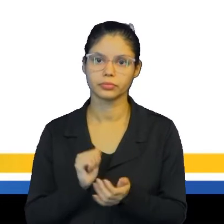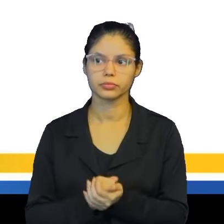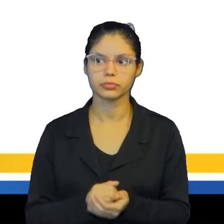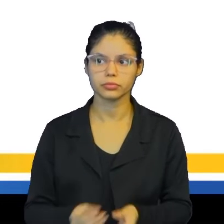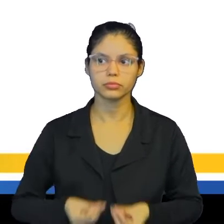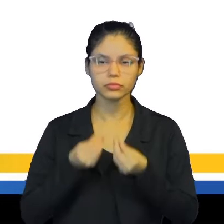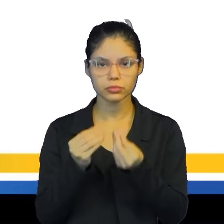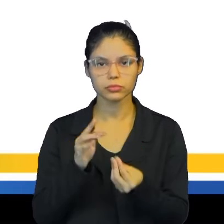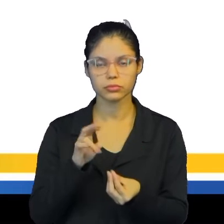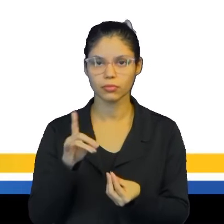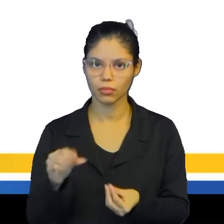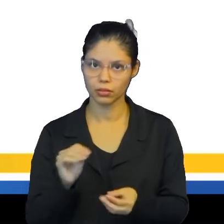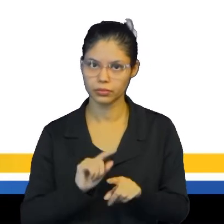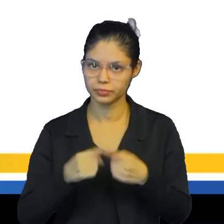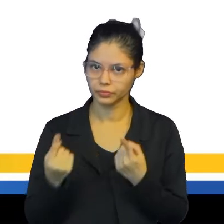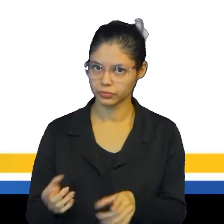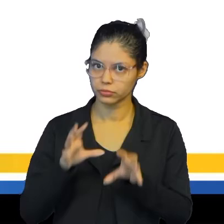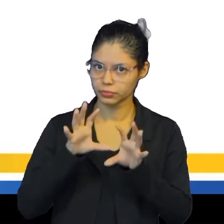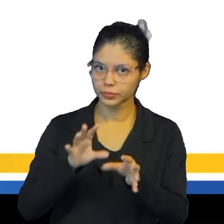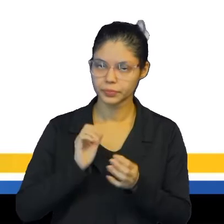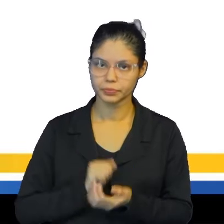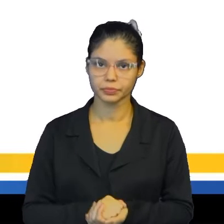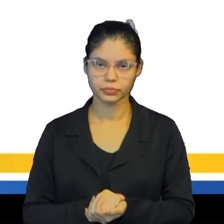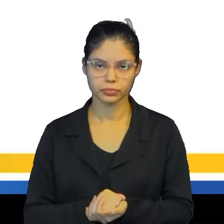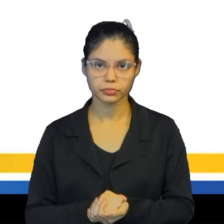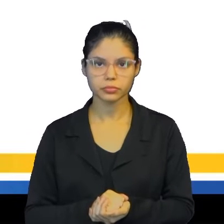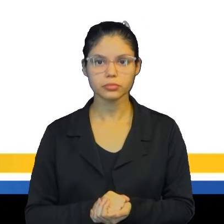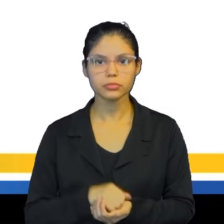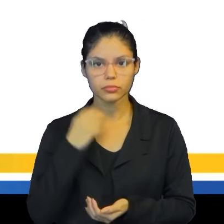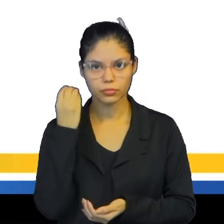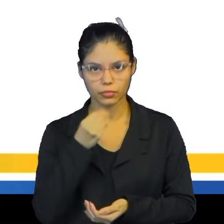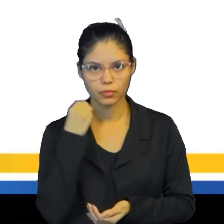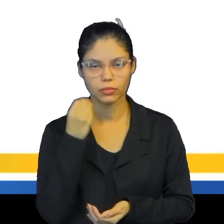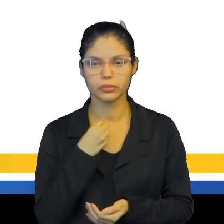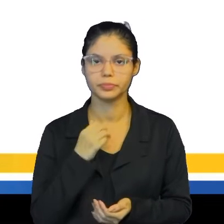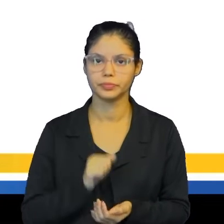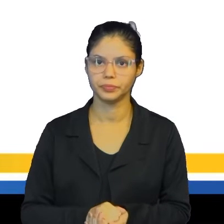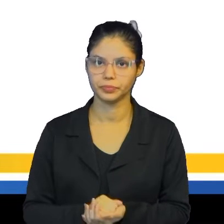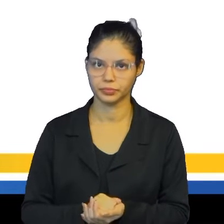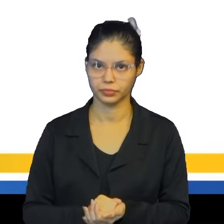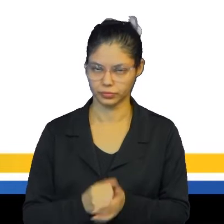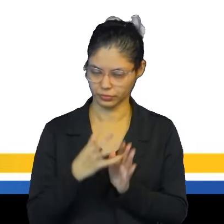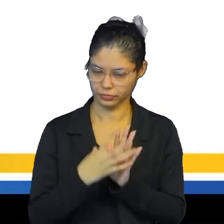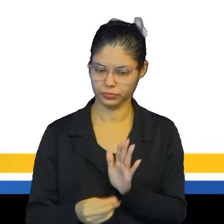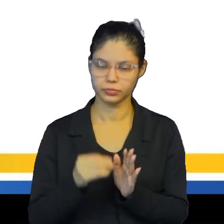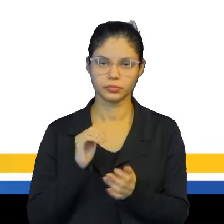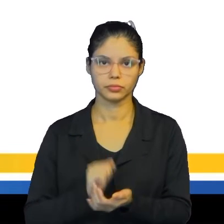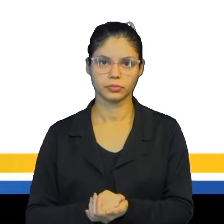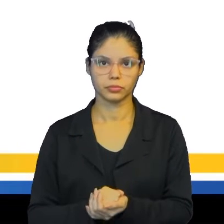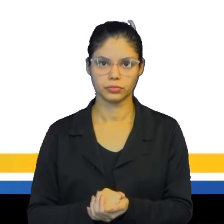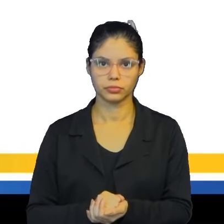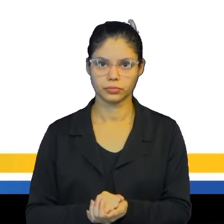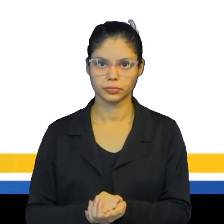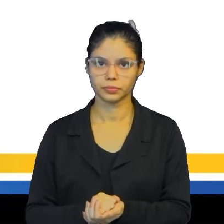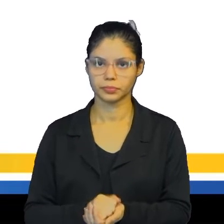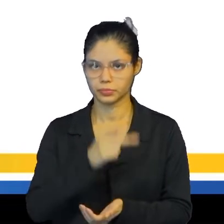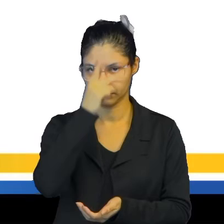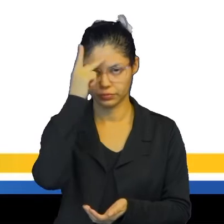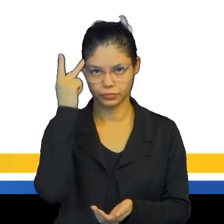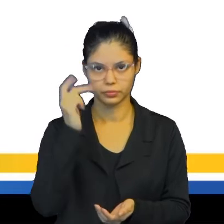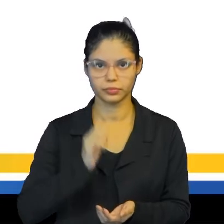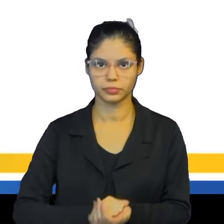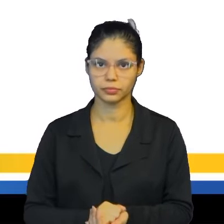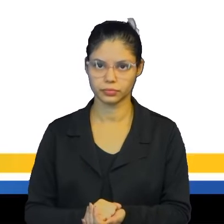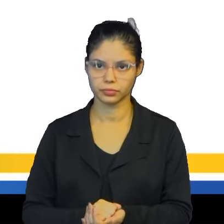cronograma da confecção. Por essa razão, é preciso ter experiência na transposição dos moldes para a pessoa, tá,